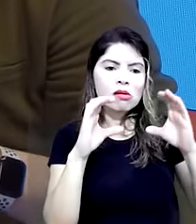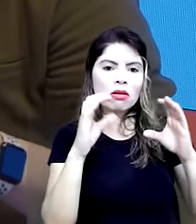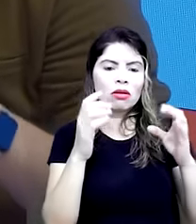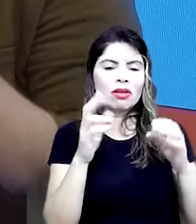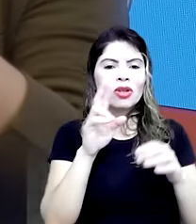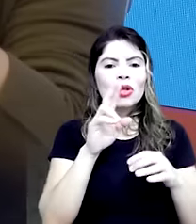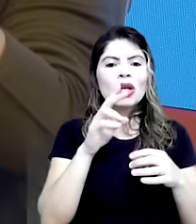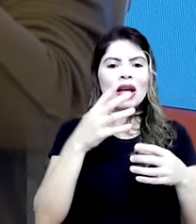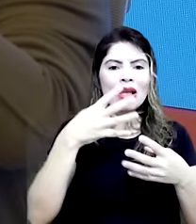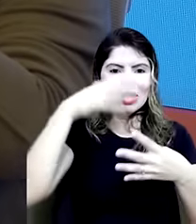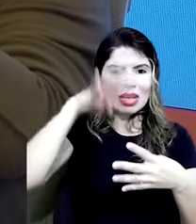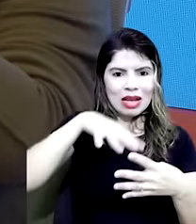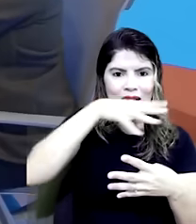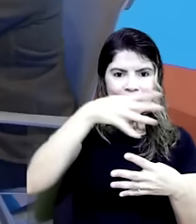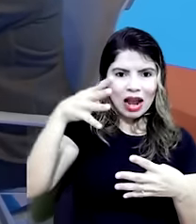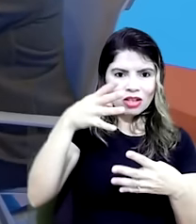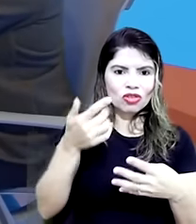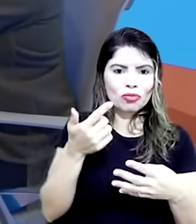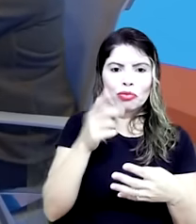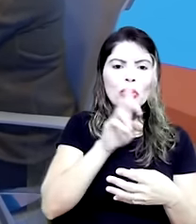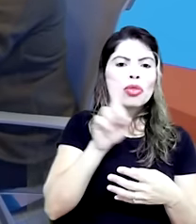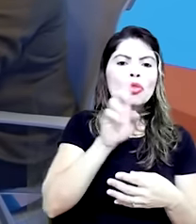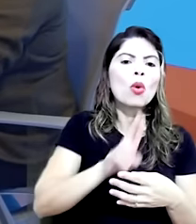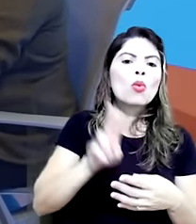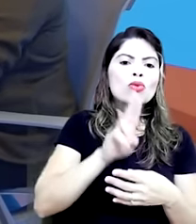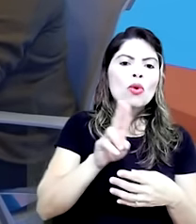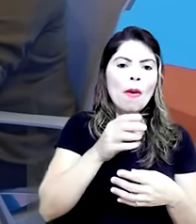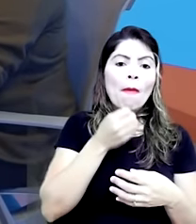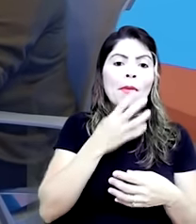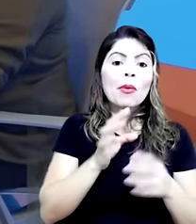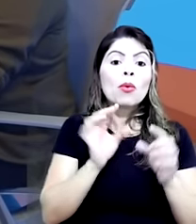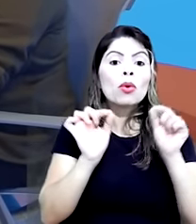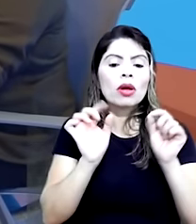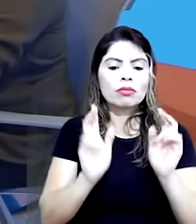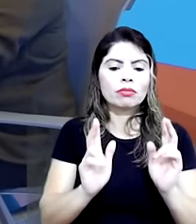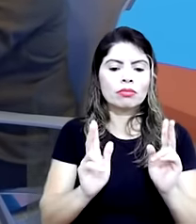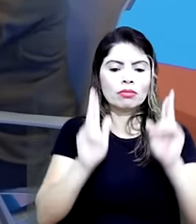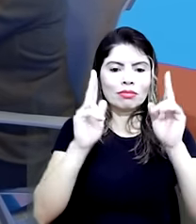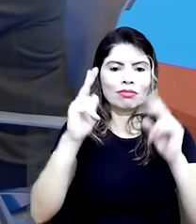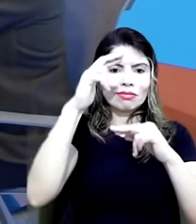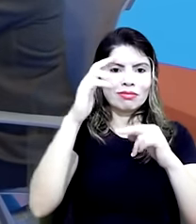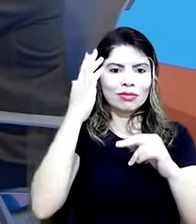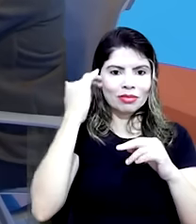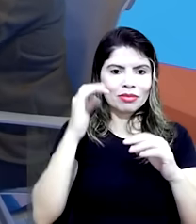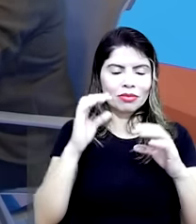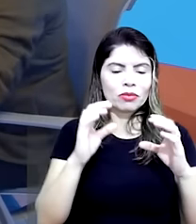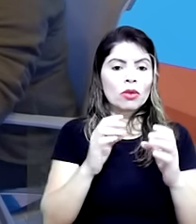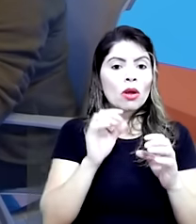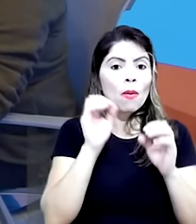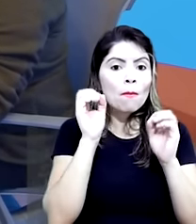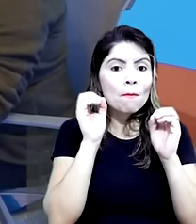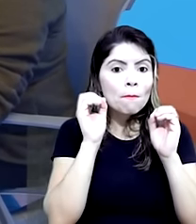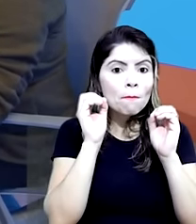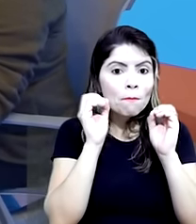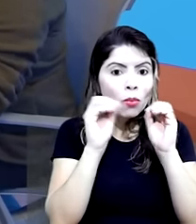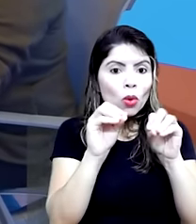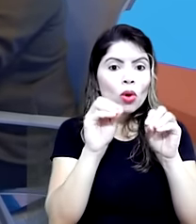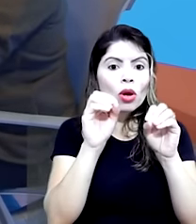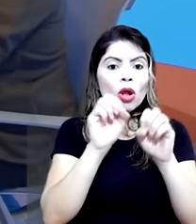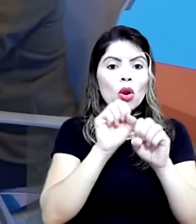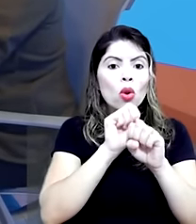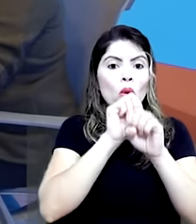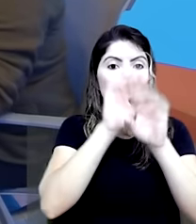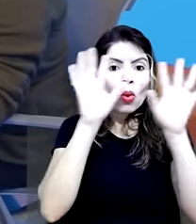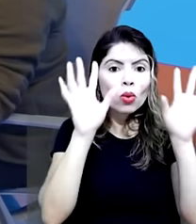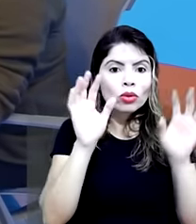Kate Falou então você faz um a um ajuste Zinho Aí você coloca um pouquinho de luz você coloca um aumenta um pouquinho a saturação